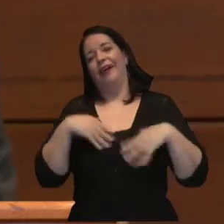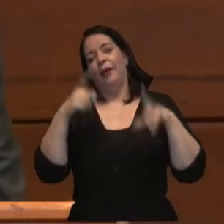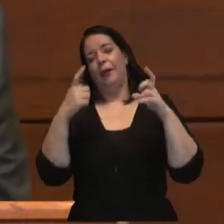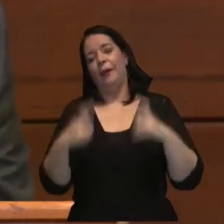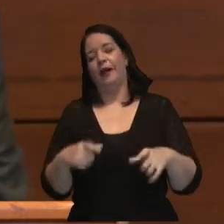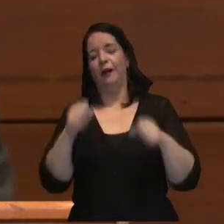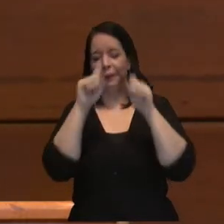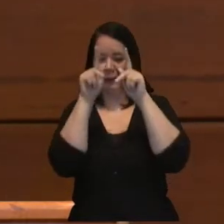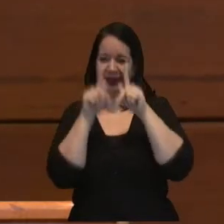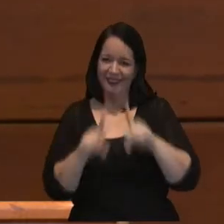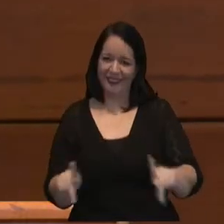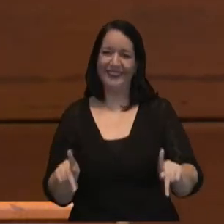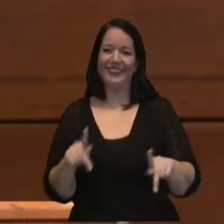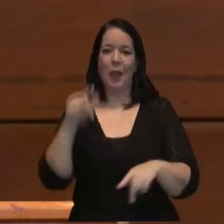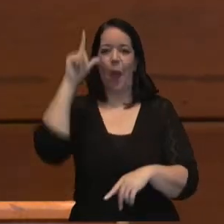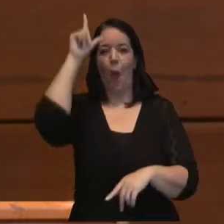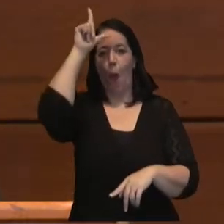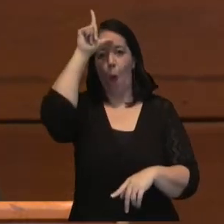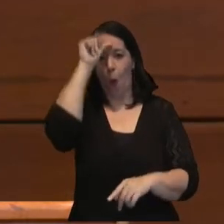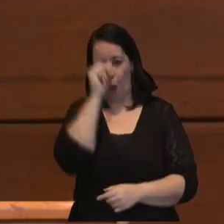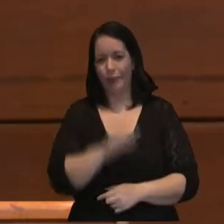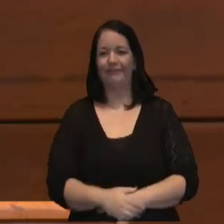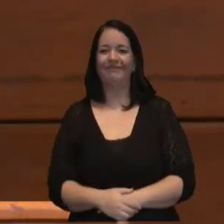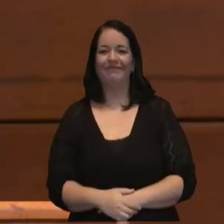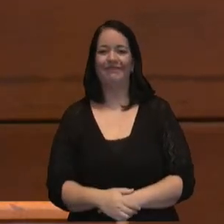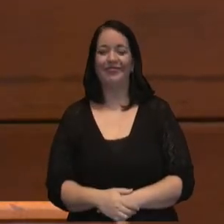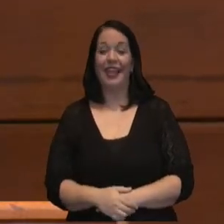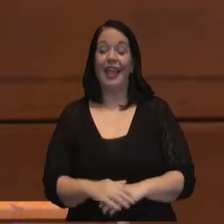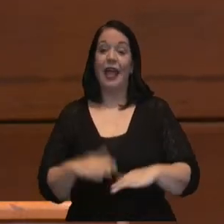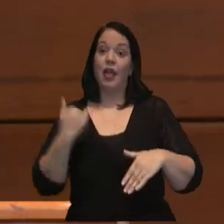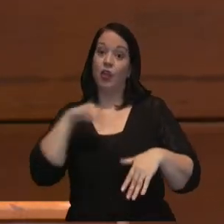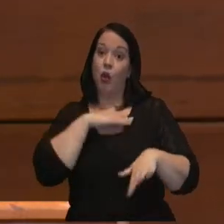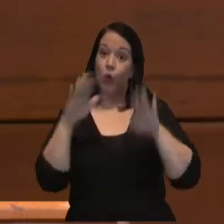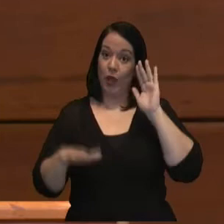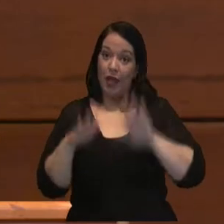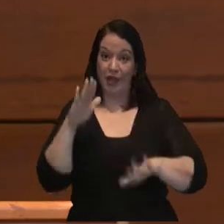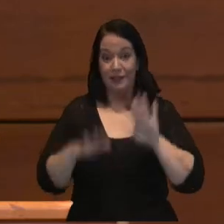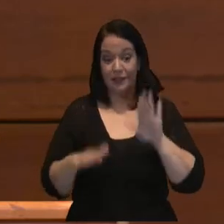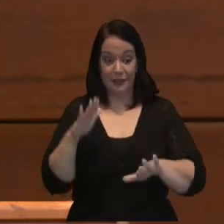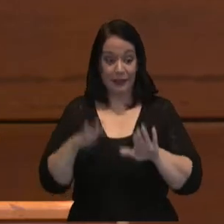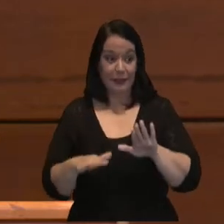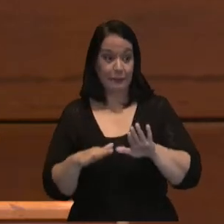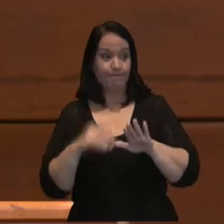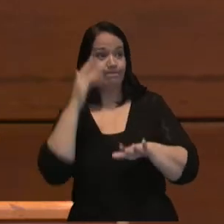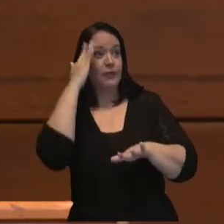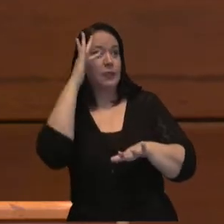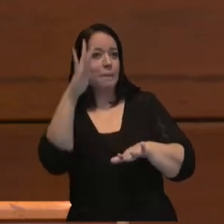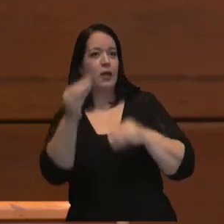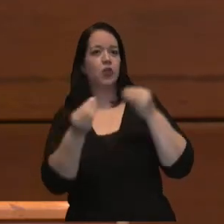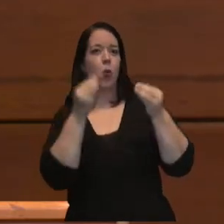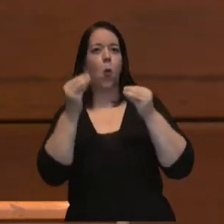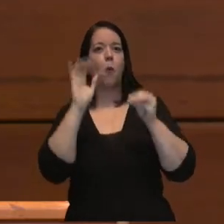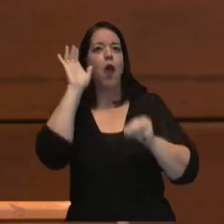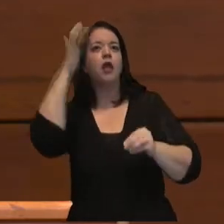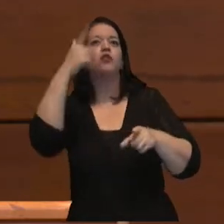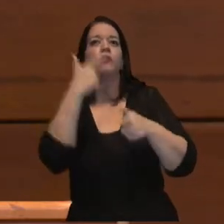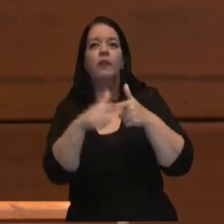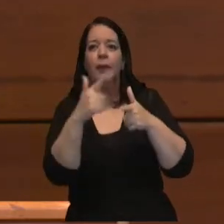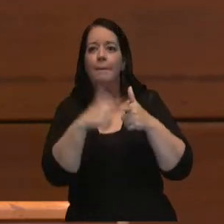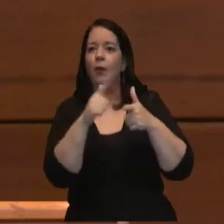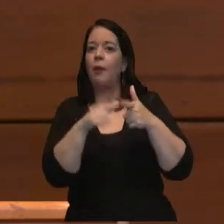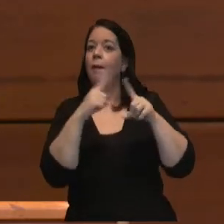gente, porque faz cálculo errado, com a visão deturpada, com a visão equivocada, com a expectativa equivocada,